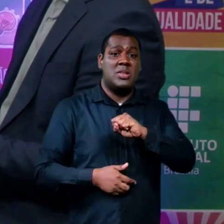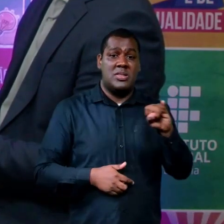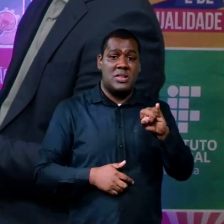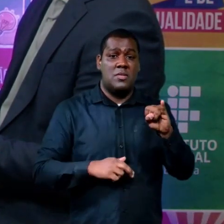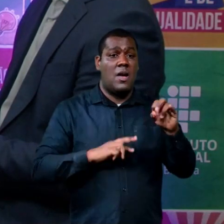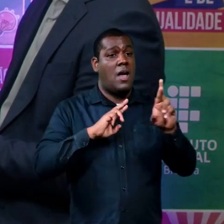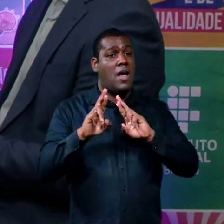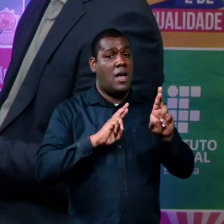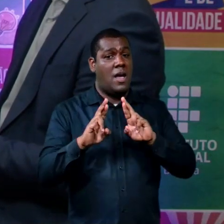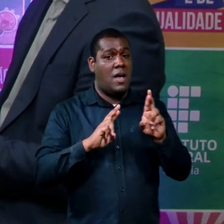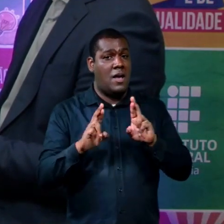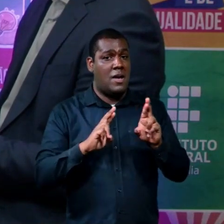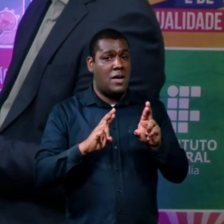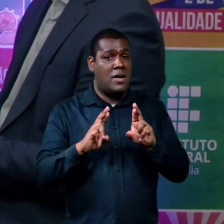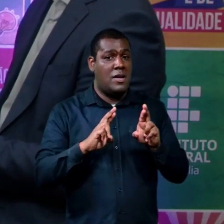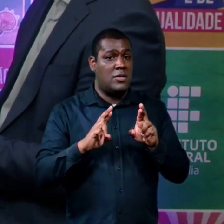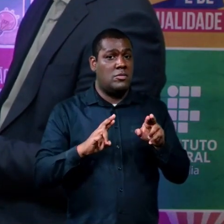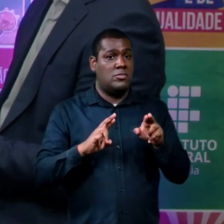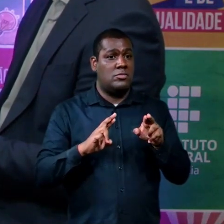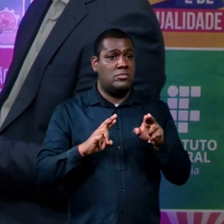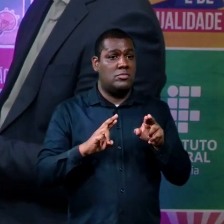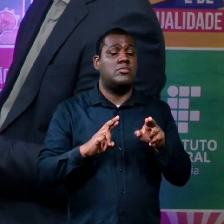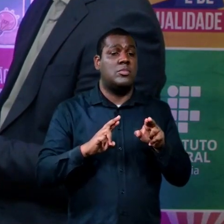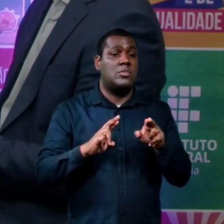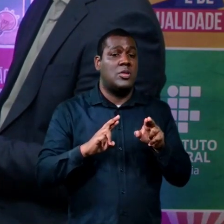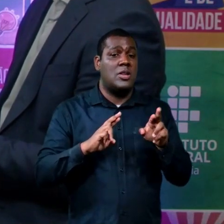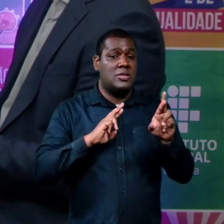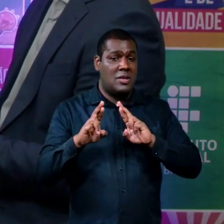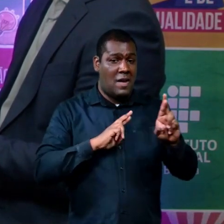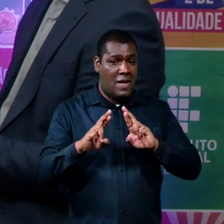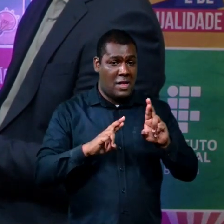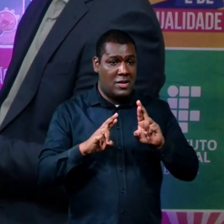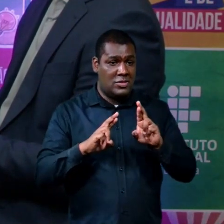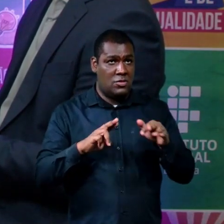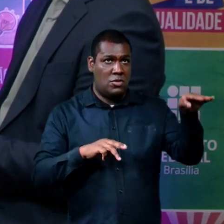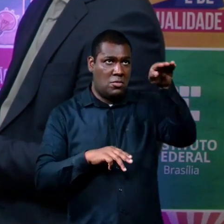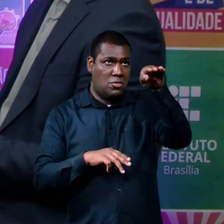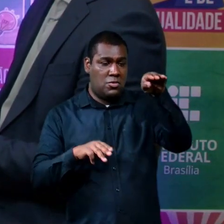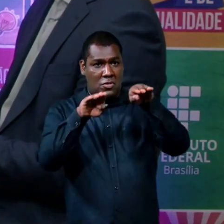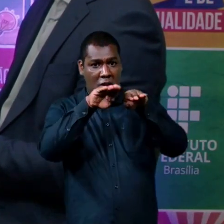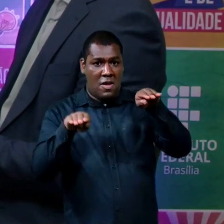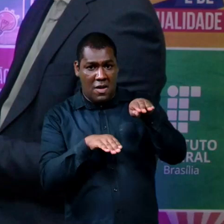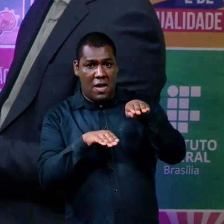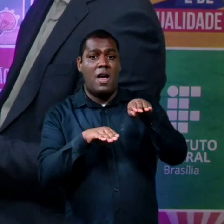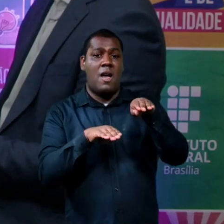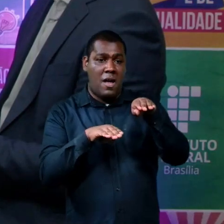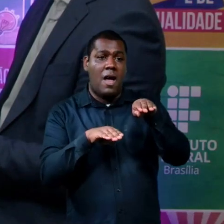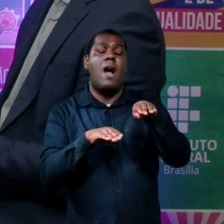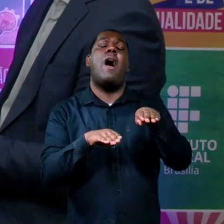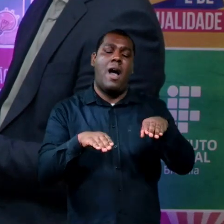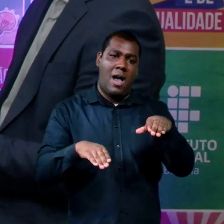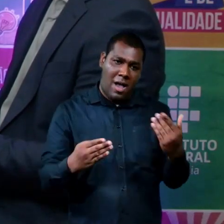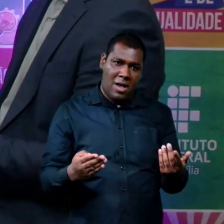envolvidas, mais um agravante, certo? Certo. Muito bem. Então, vamos falar um pouquinho agora dessas